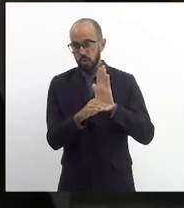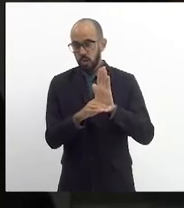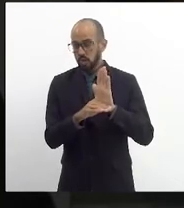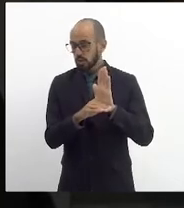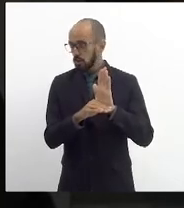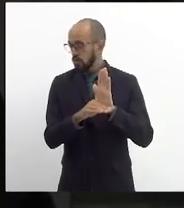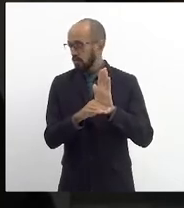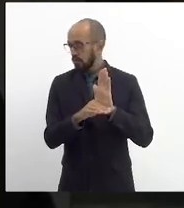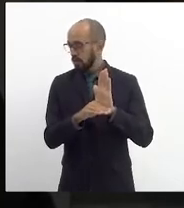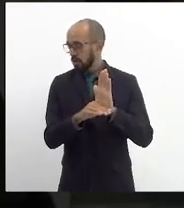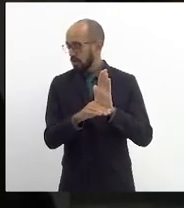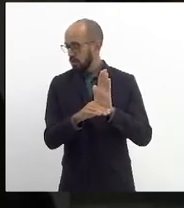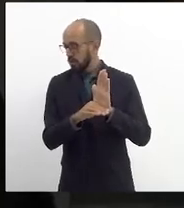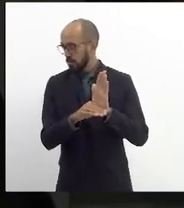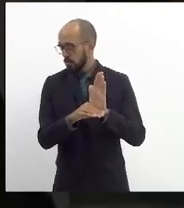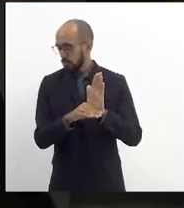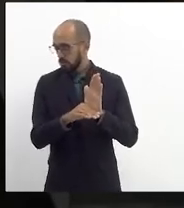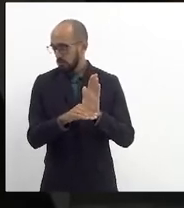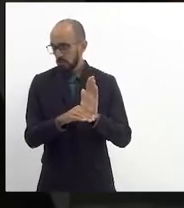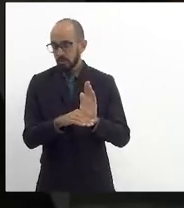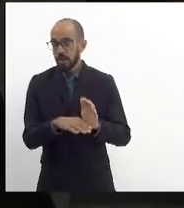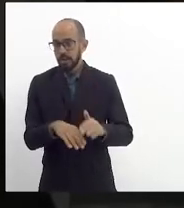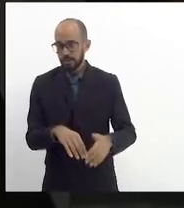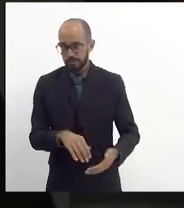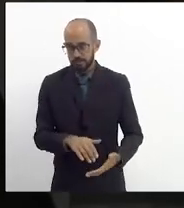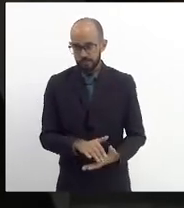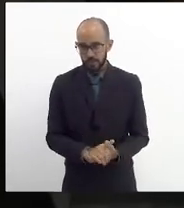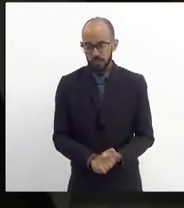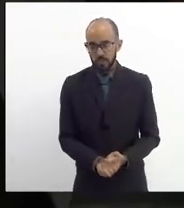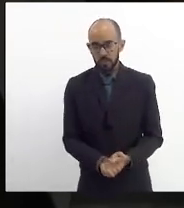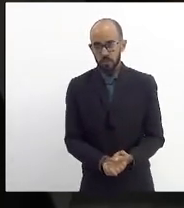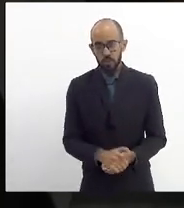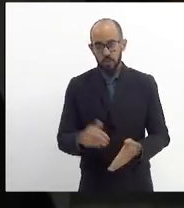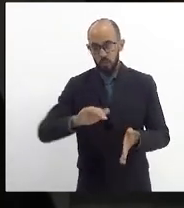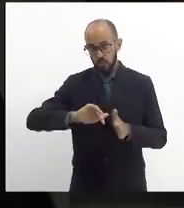atendimento cedi-centro fora do UOL